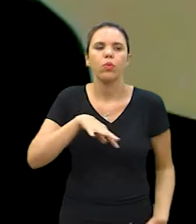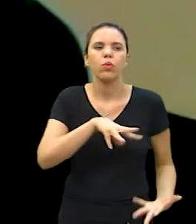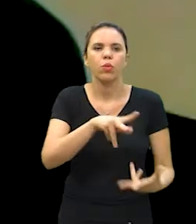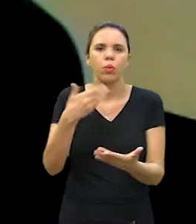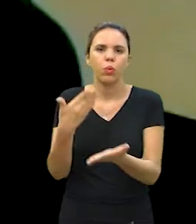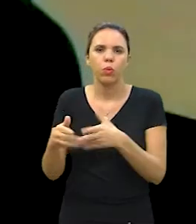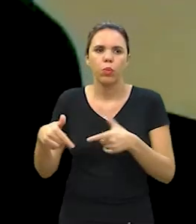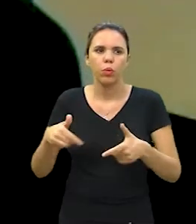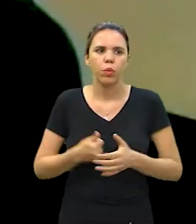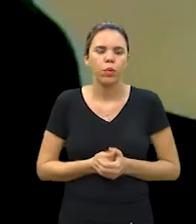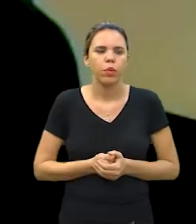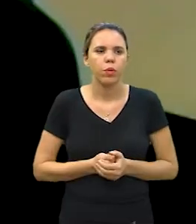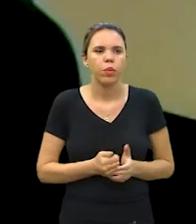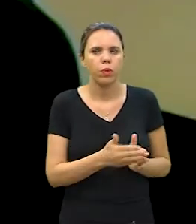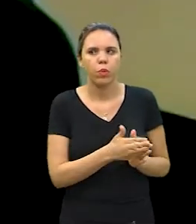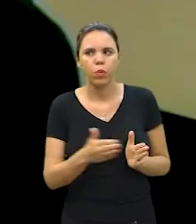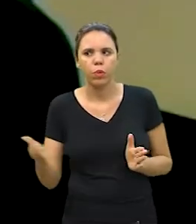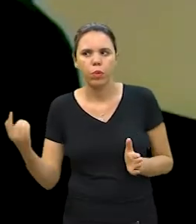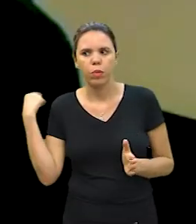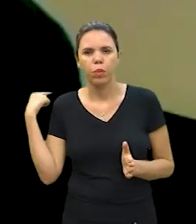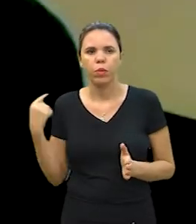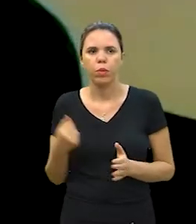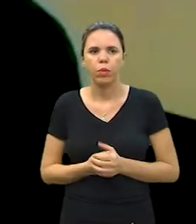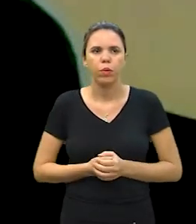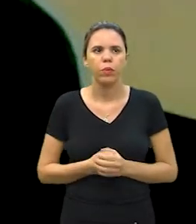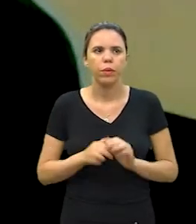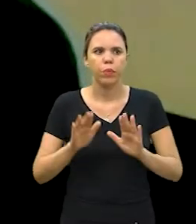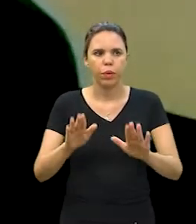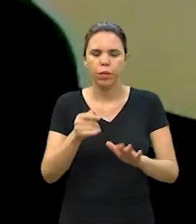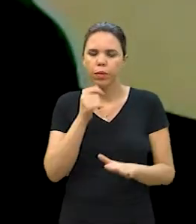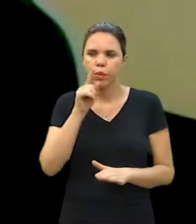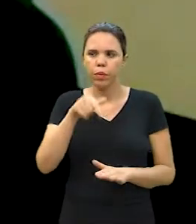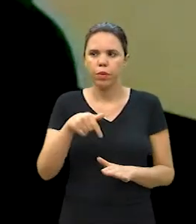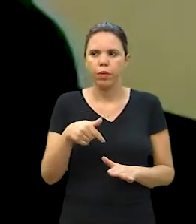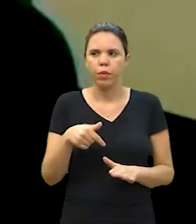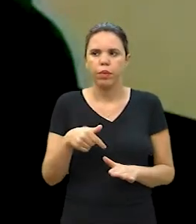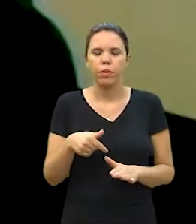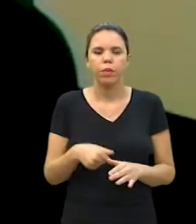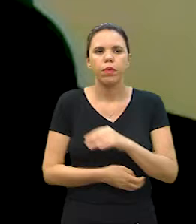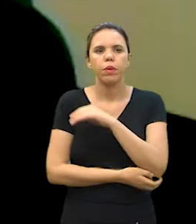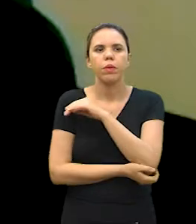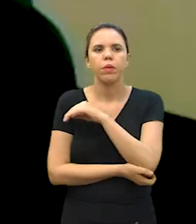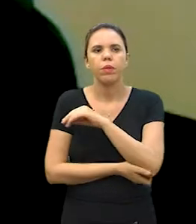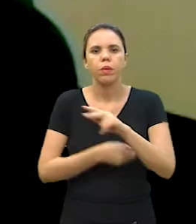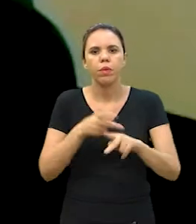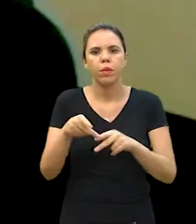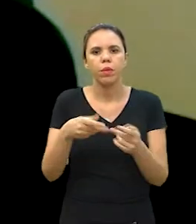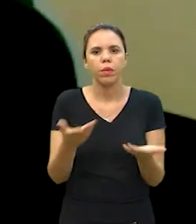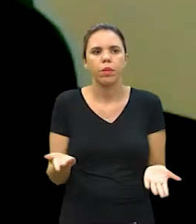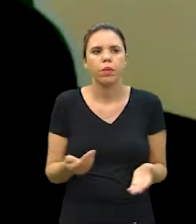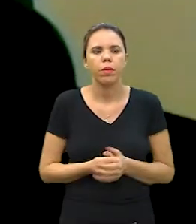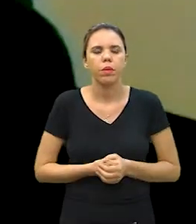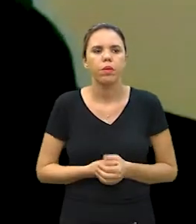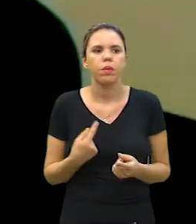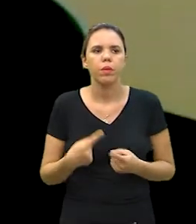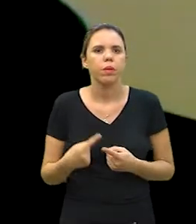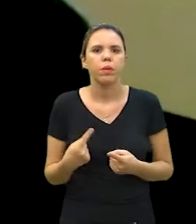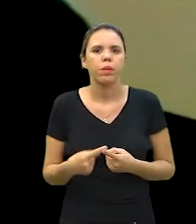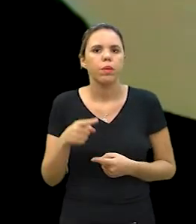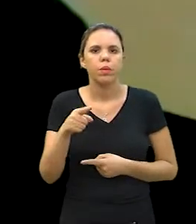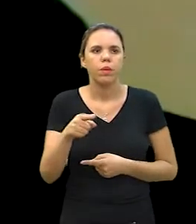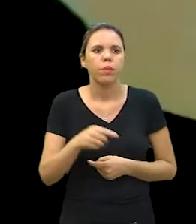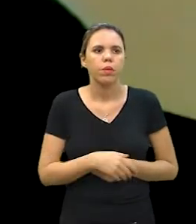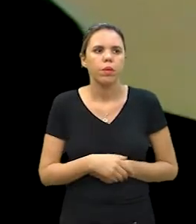mundo perdeu emprego, né, nesse último período. Mas aí você vai perguntar para as pessoas por